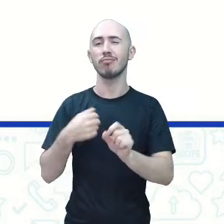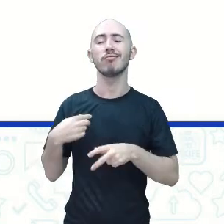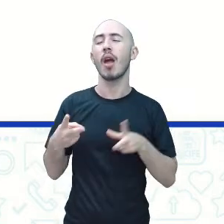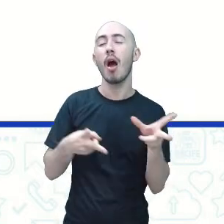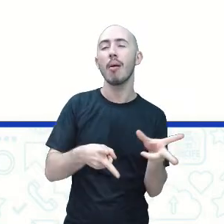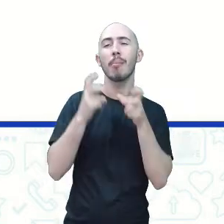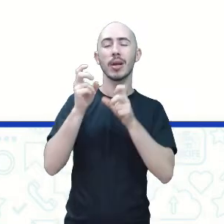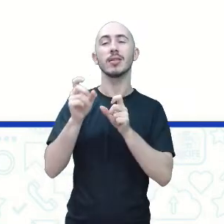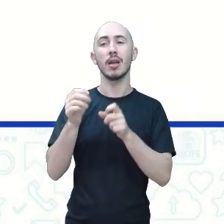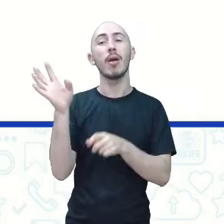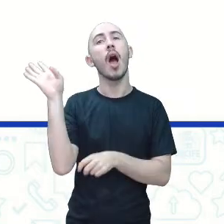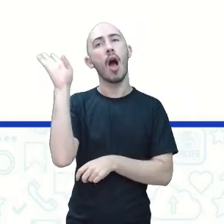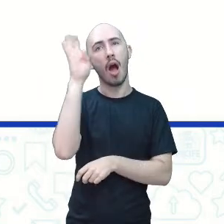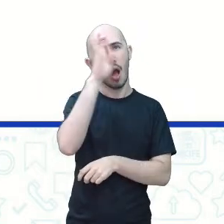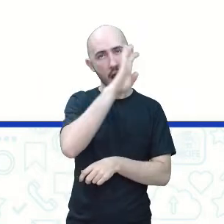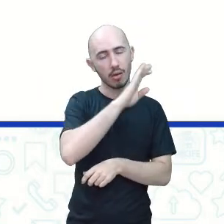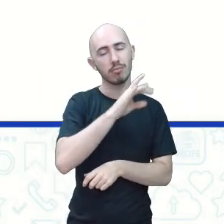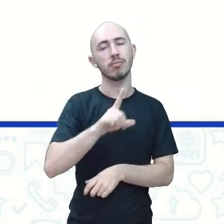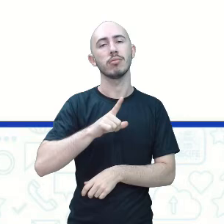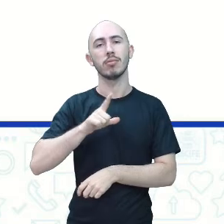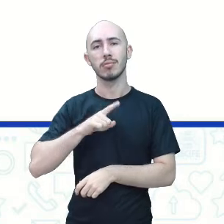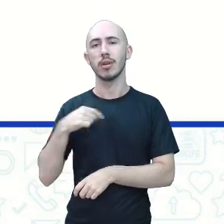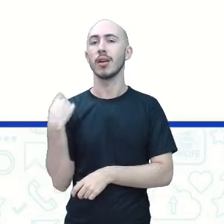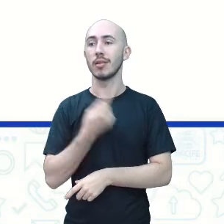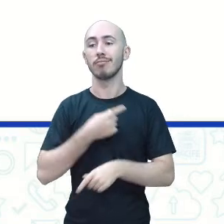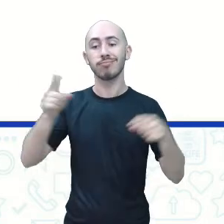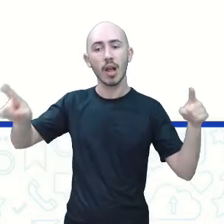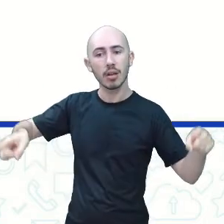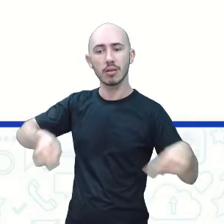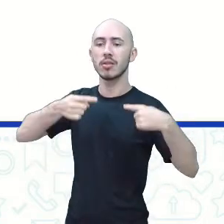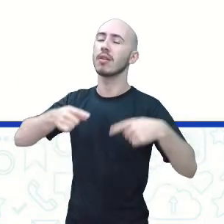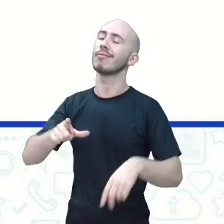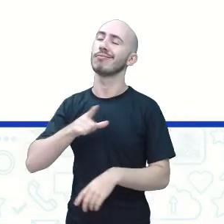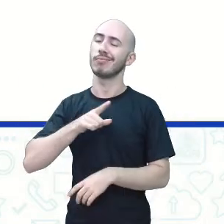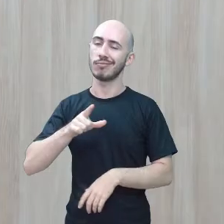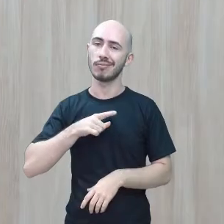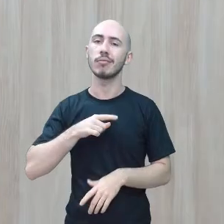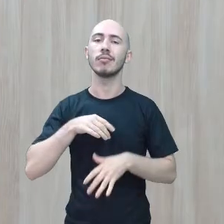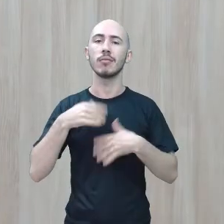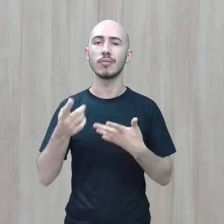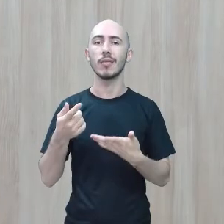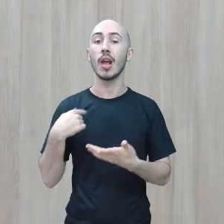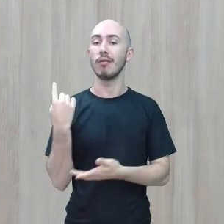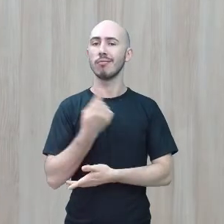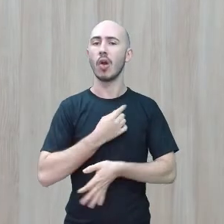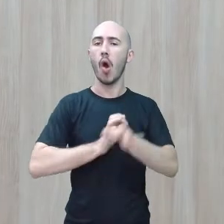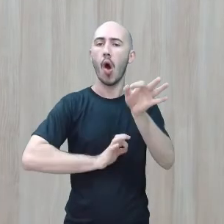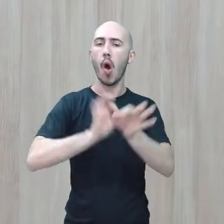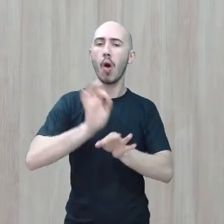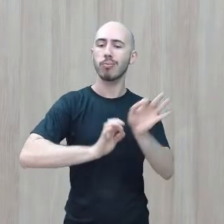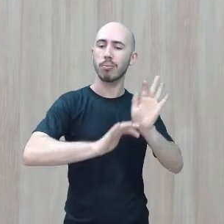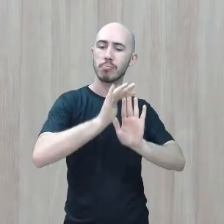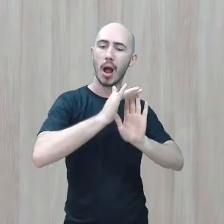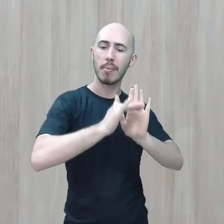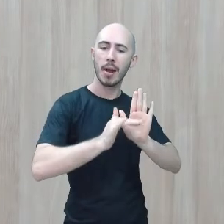uma complexidade e que isso é um grande desafio quando a gente tenta planejar uma cidade que